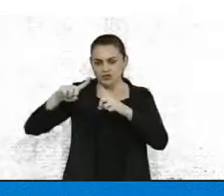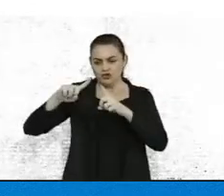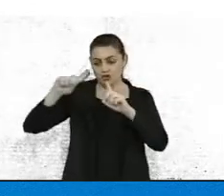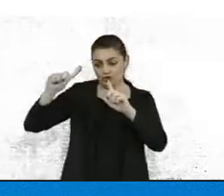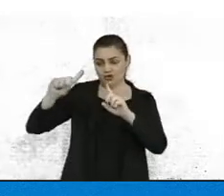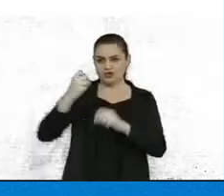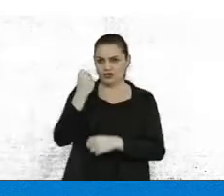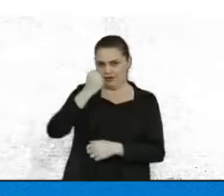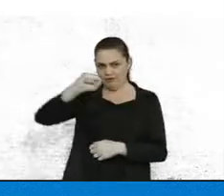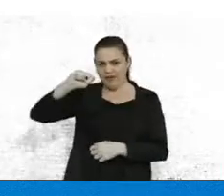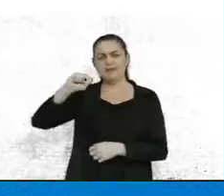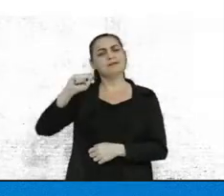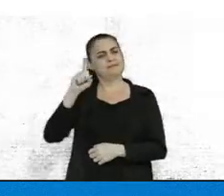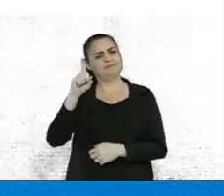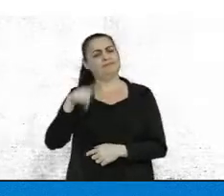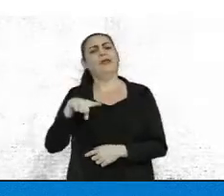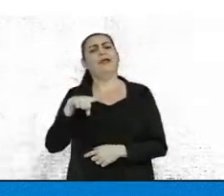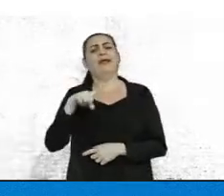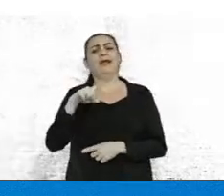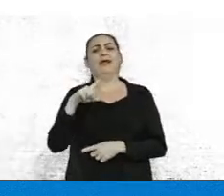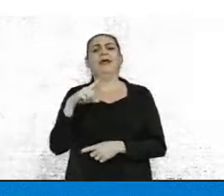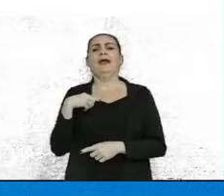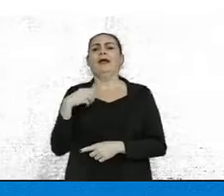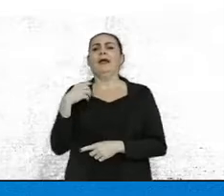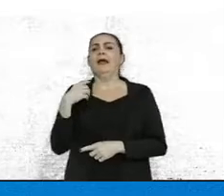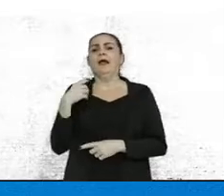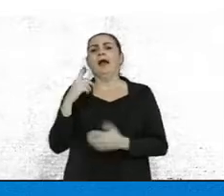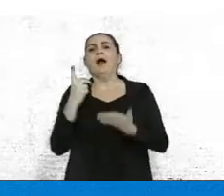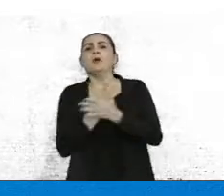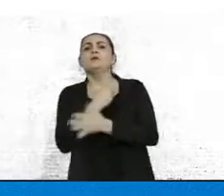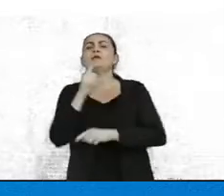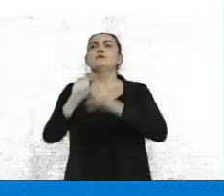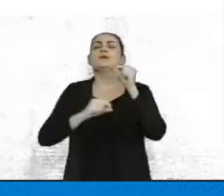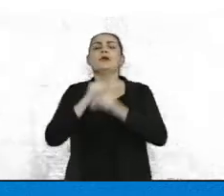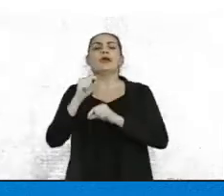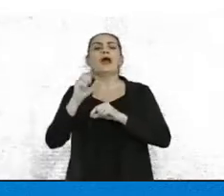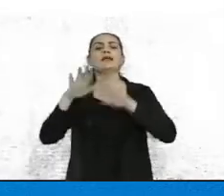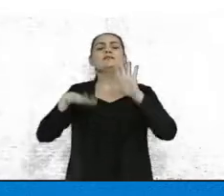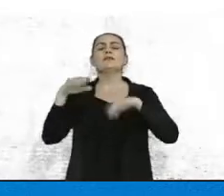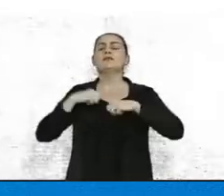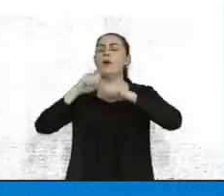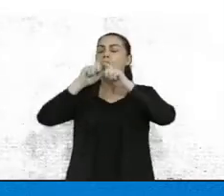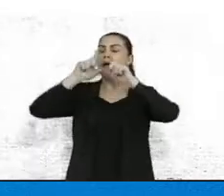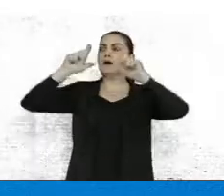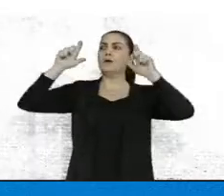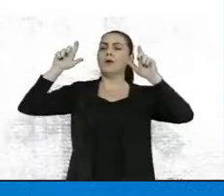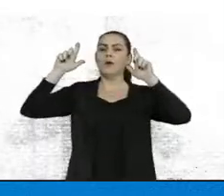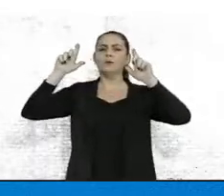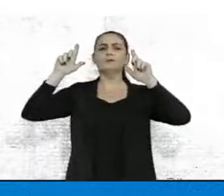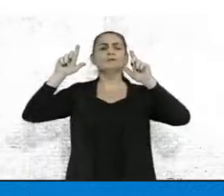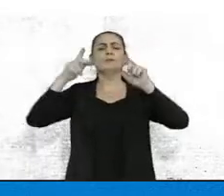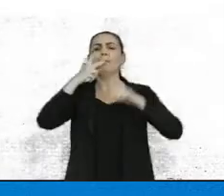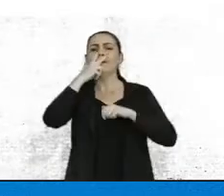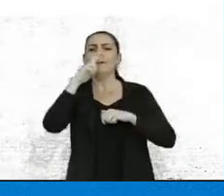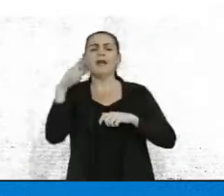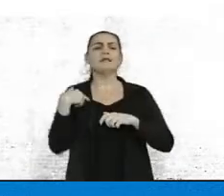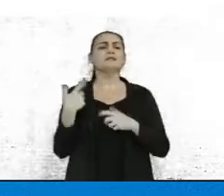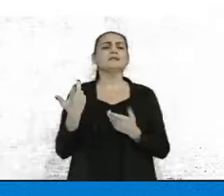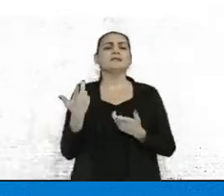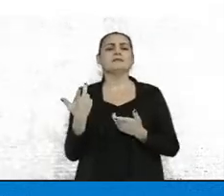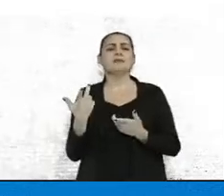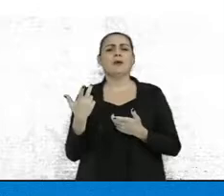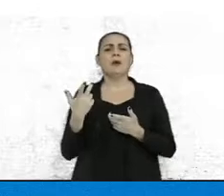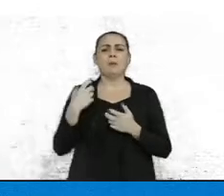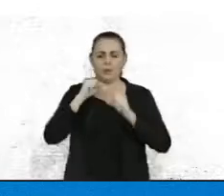belo dia a gente acorda e nosso sistema imunológico, em vez de nos defender, começa a nos atacar? O que será que deu errado